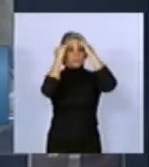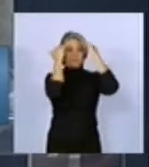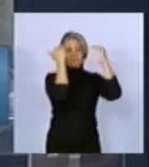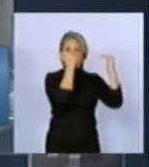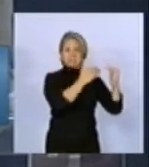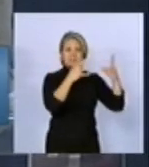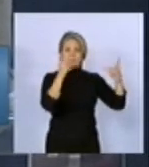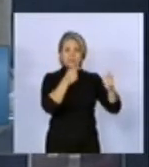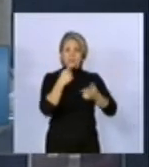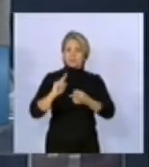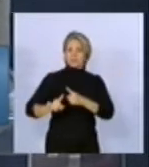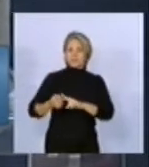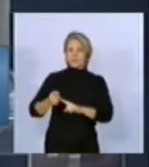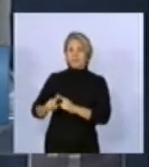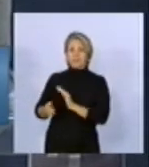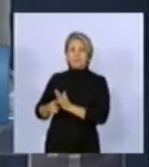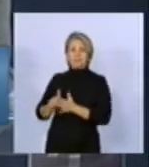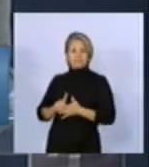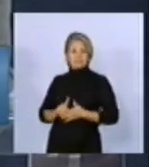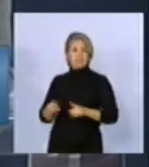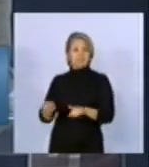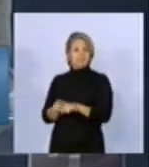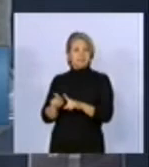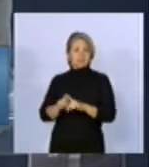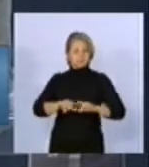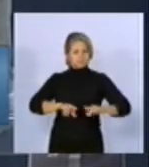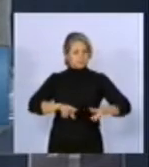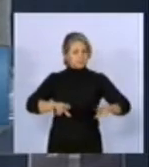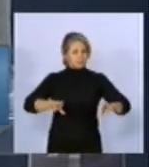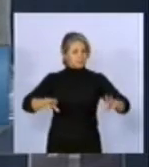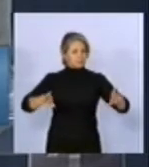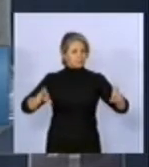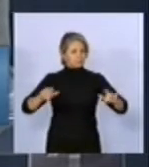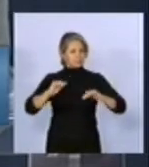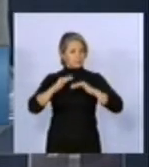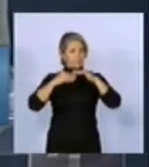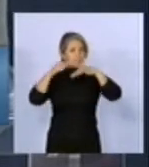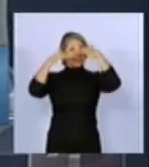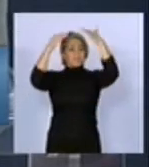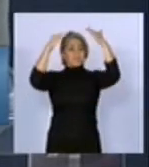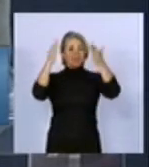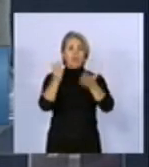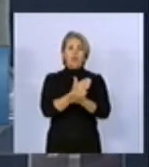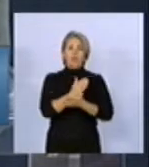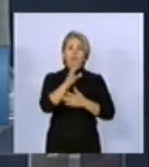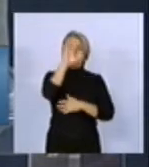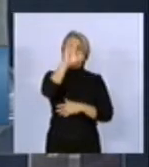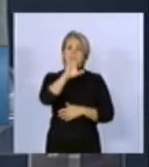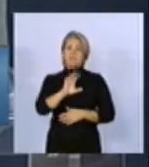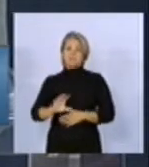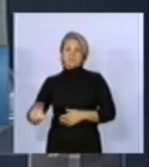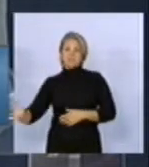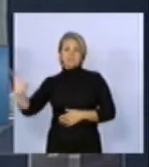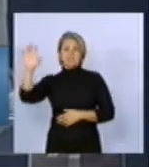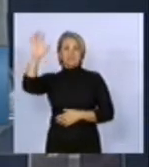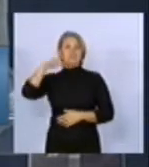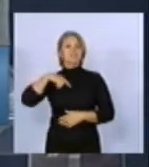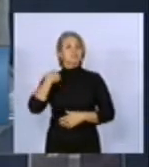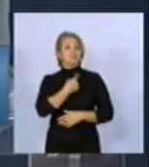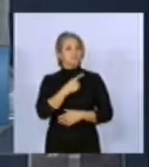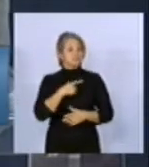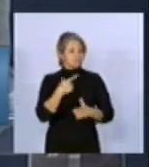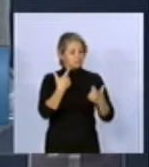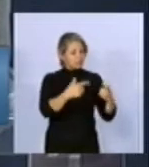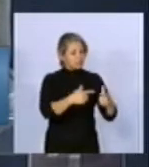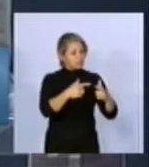dentro daquilo que foi acordado inclusive com uma série já de avanços em algumas regiões onde nós temos áreas no Estado de